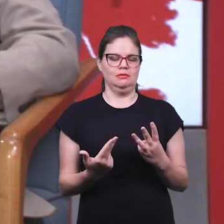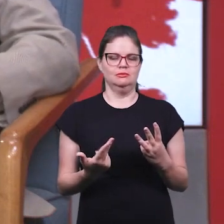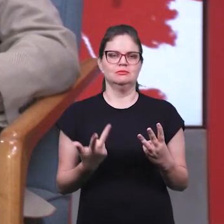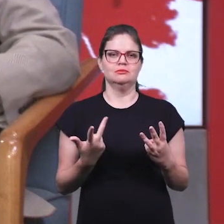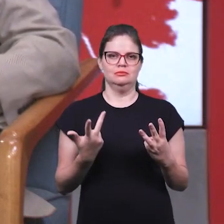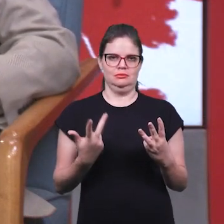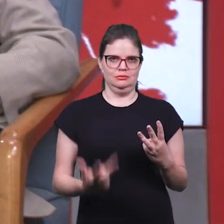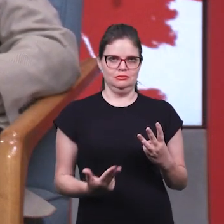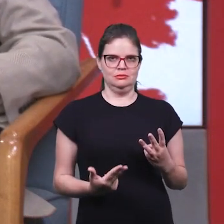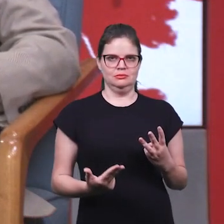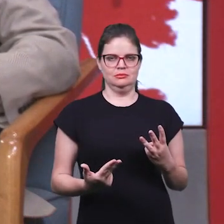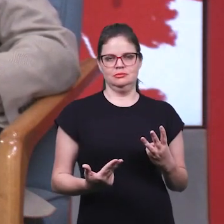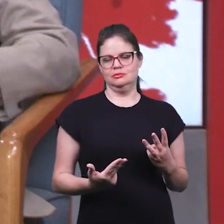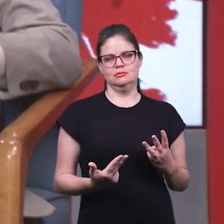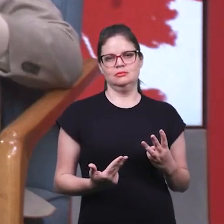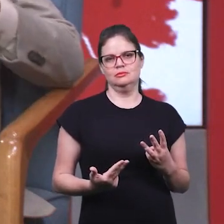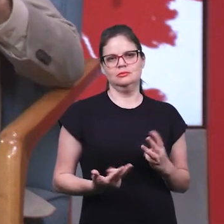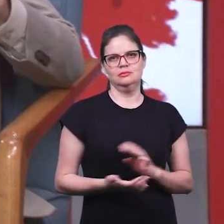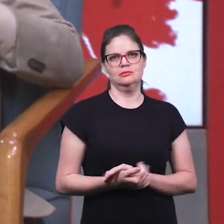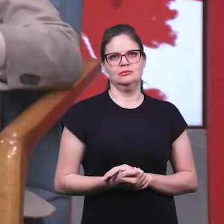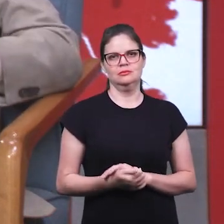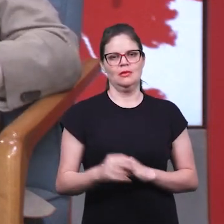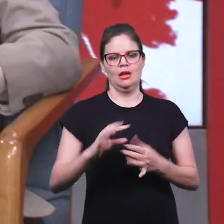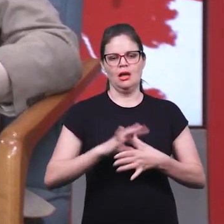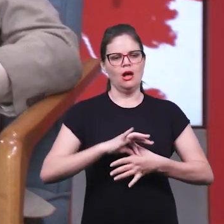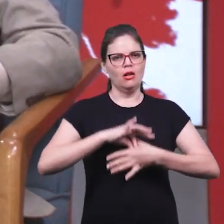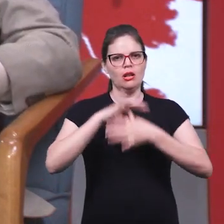é a mesma função do pastor, e é o pastor